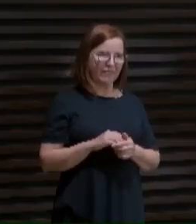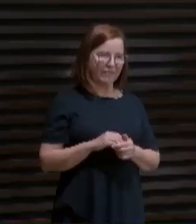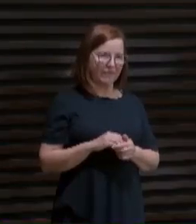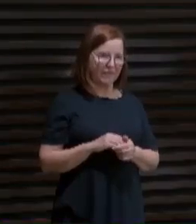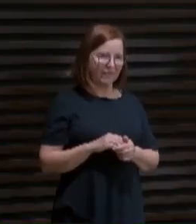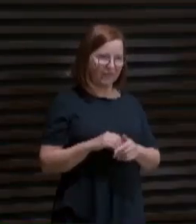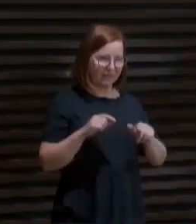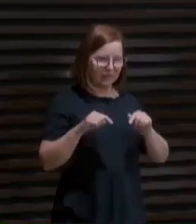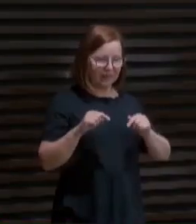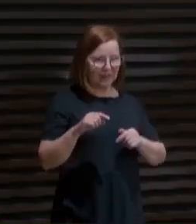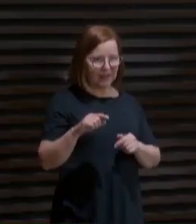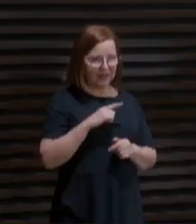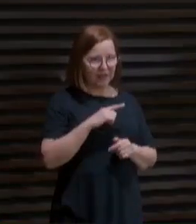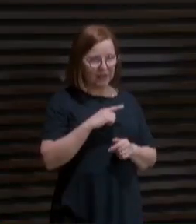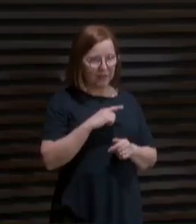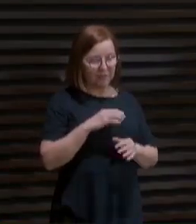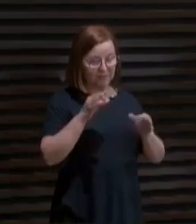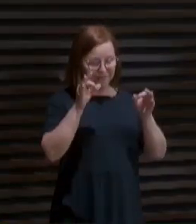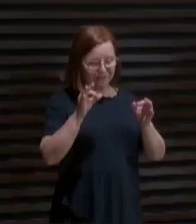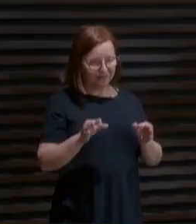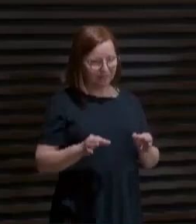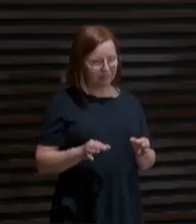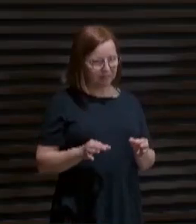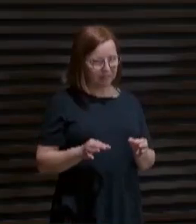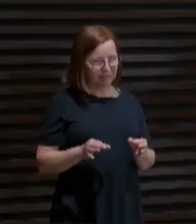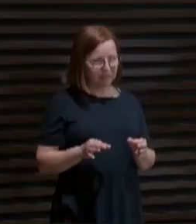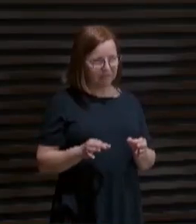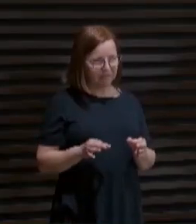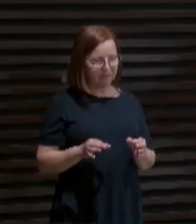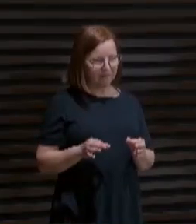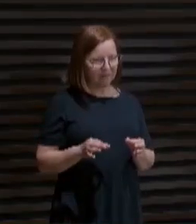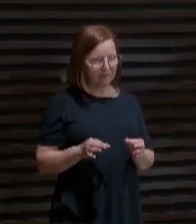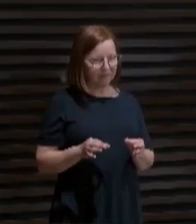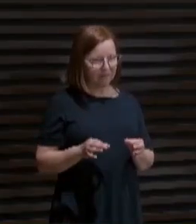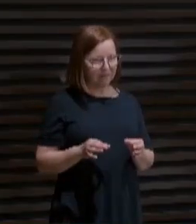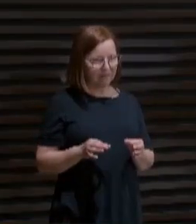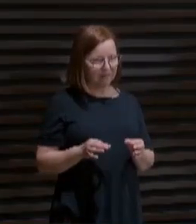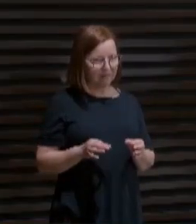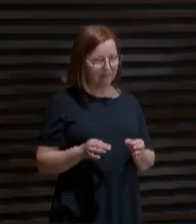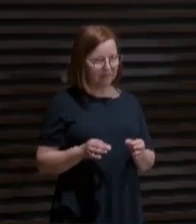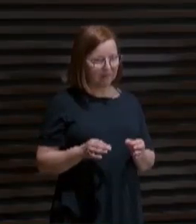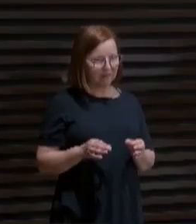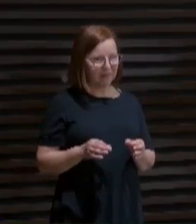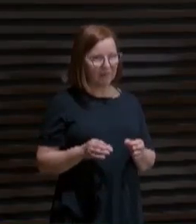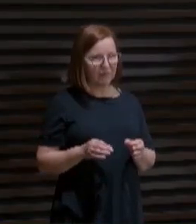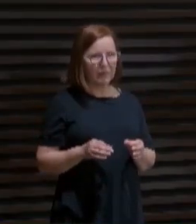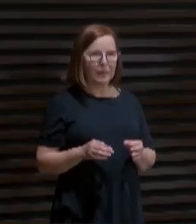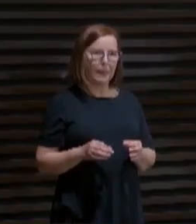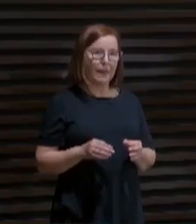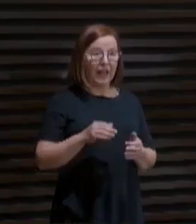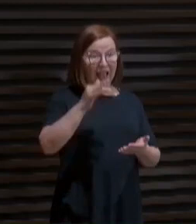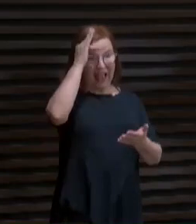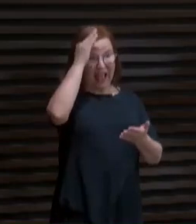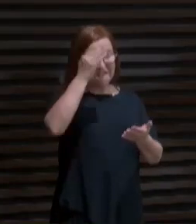Aqui nós temos exatamente o ponto central da fé. Jesus